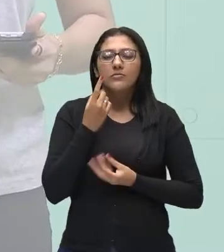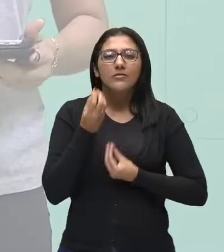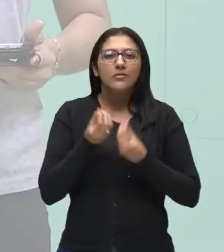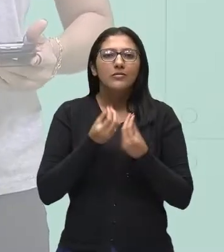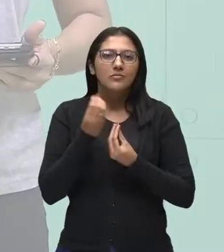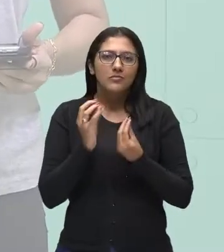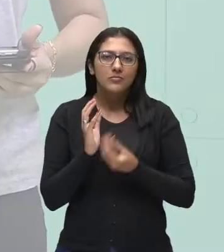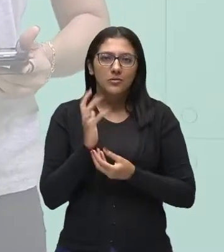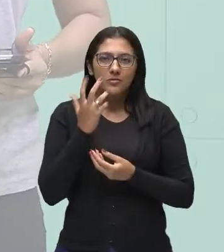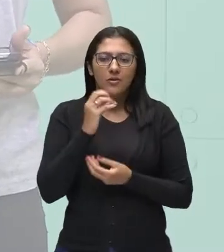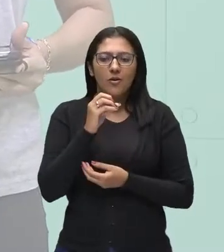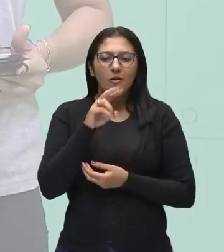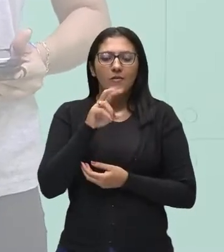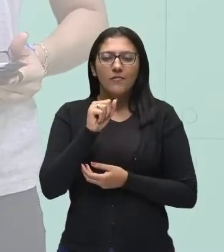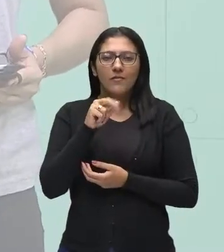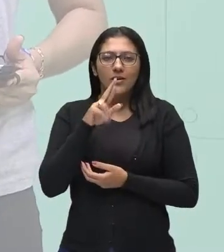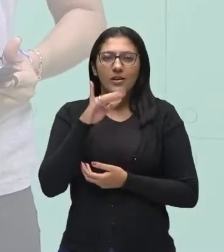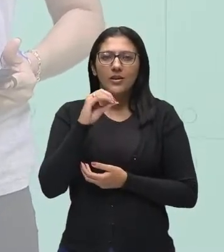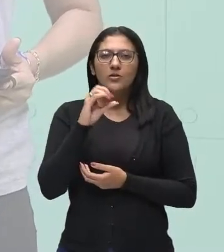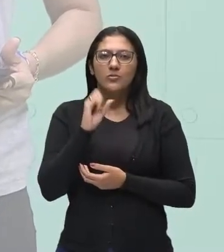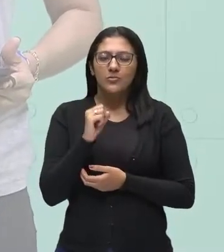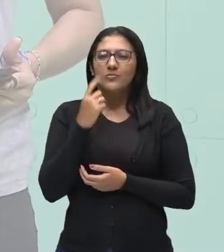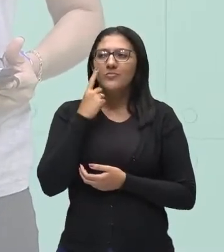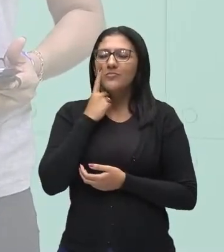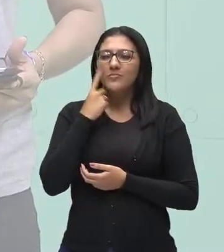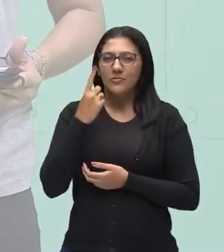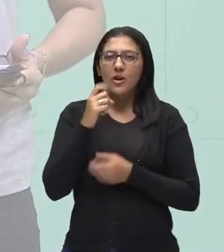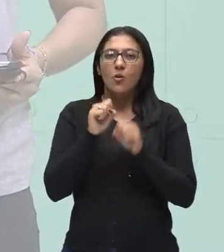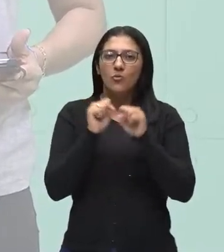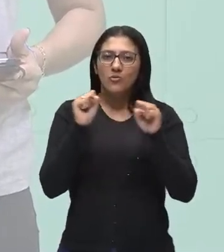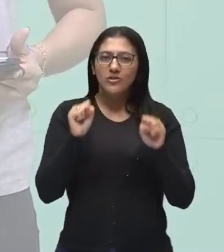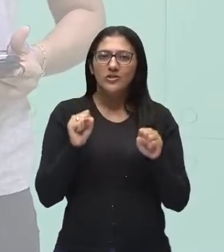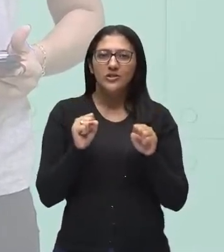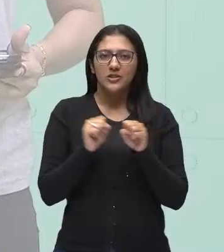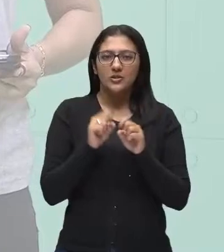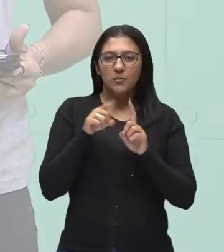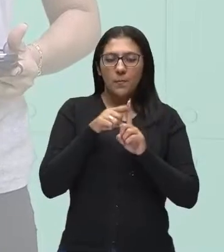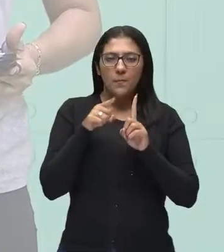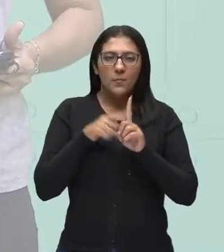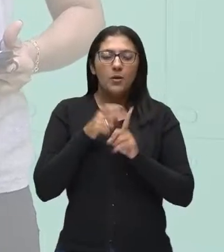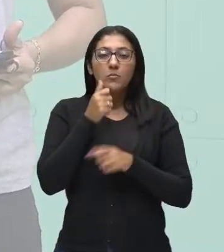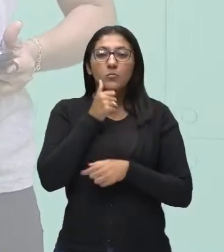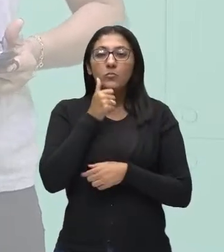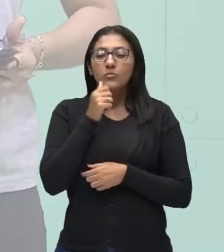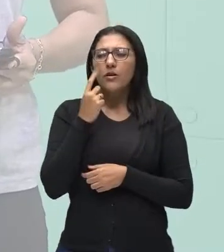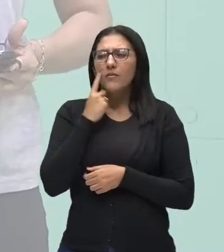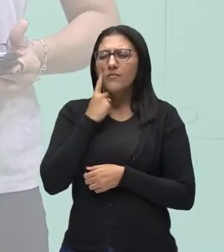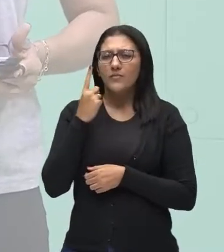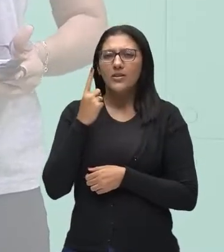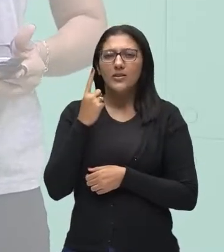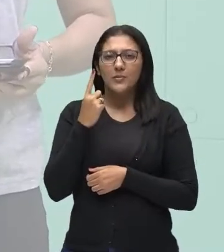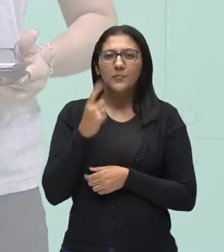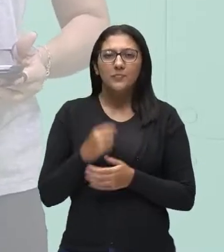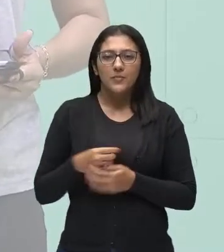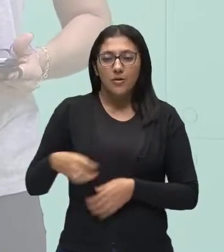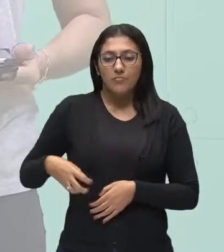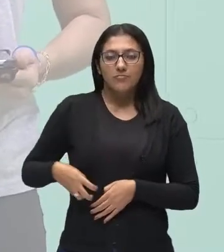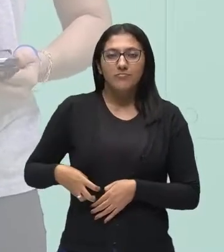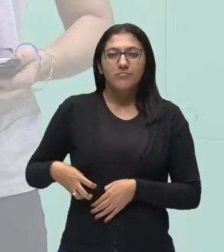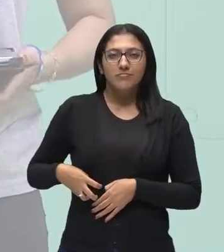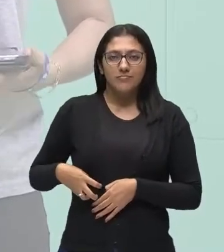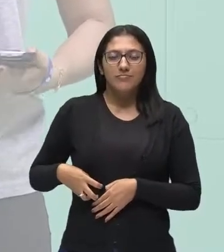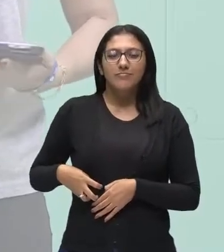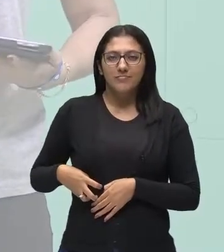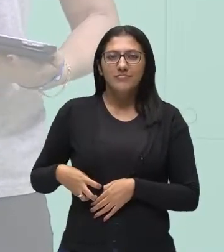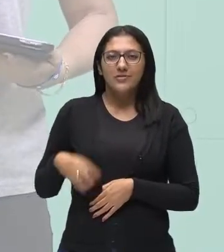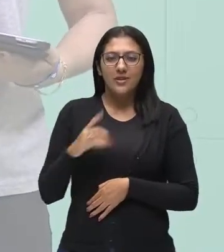nossos ovários. Olha aí, nós temos o sistema reprodutor feminino. Aproximando, nós temos aí um ovário. Nesse caso, o ovário